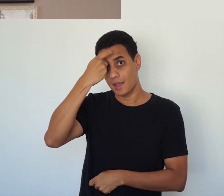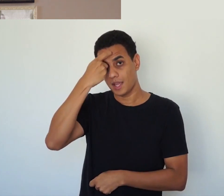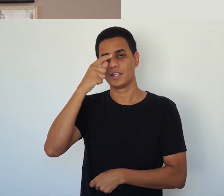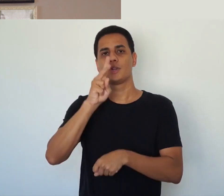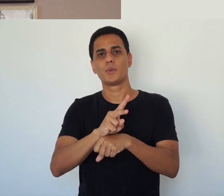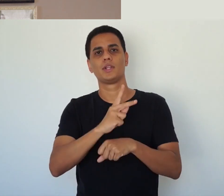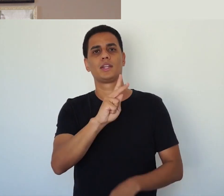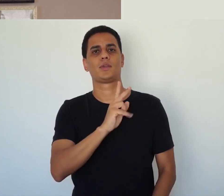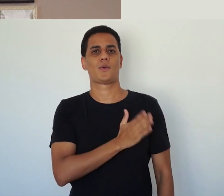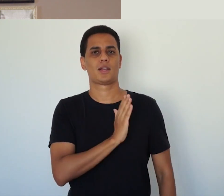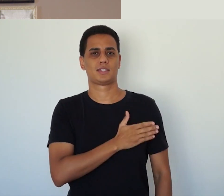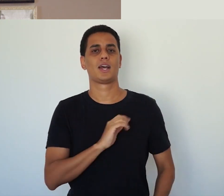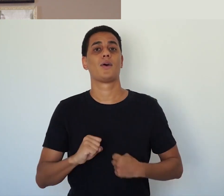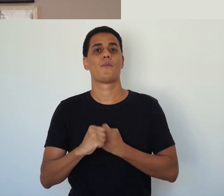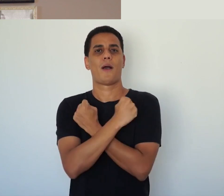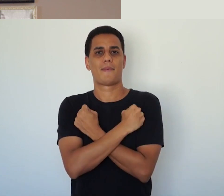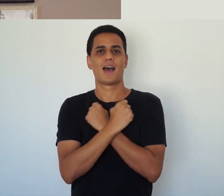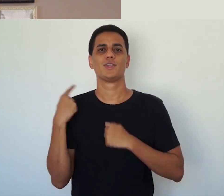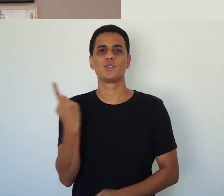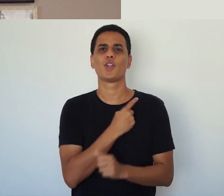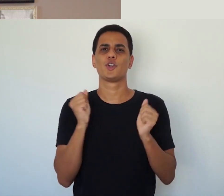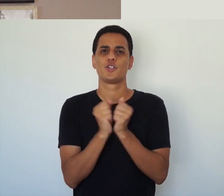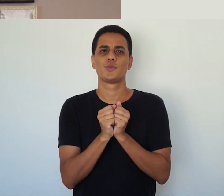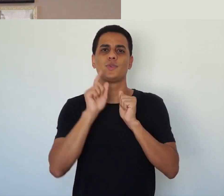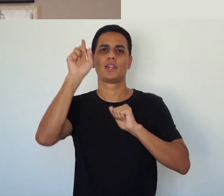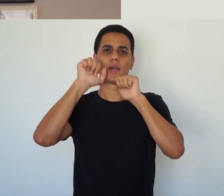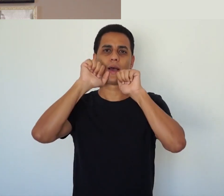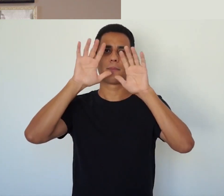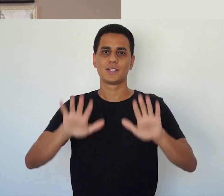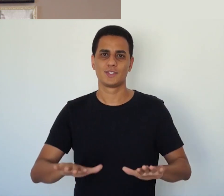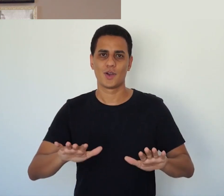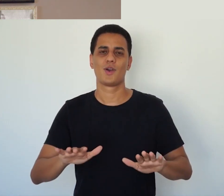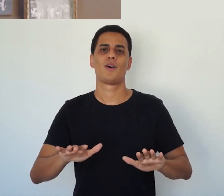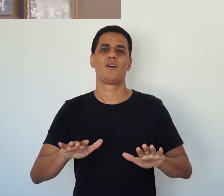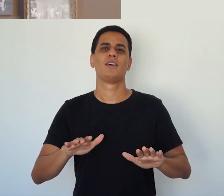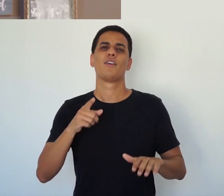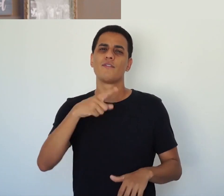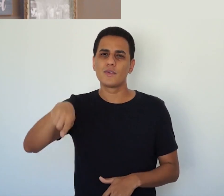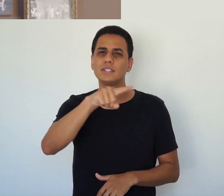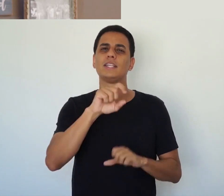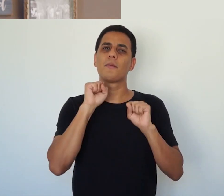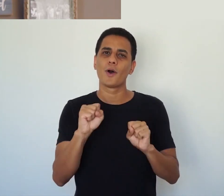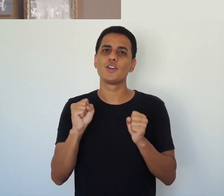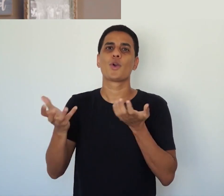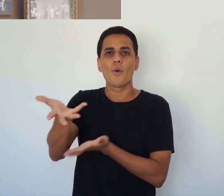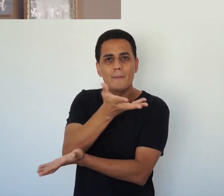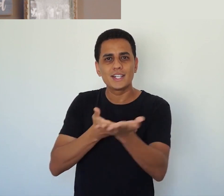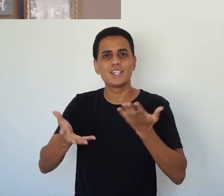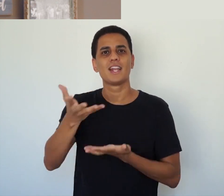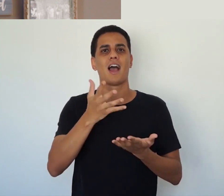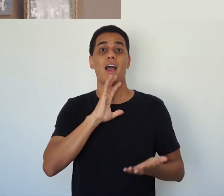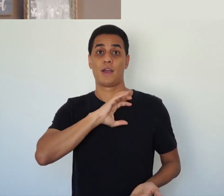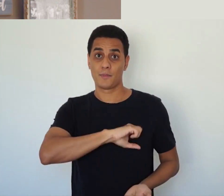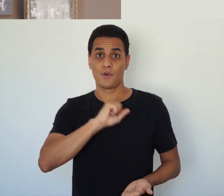você e que você guarde sua mente e o seu coração na presença de Deus. Um abraço, estamos juntos. Deus abençoe.